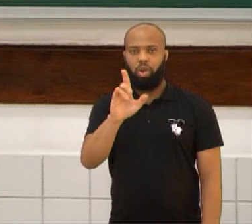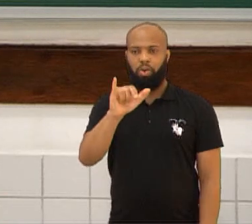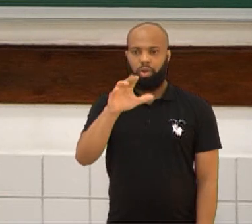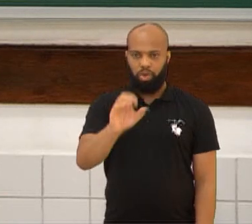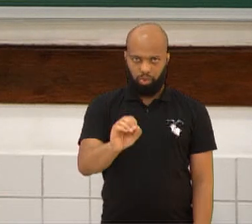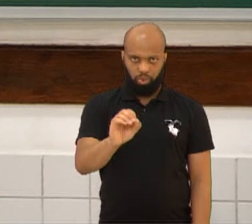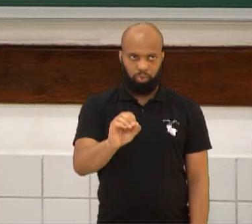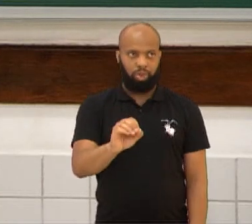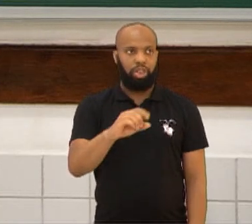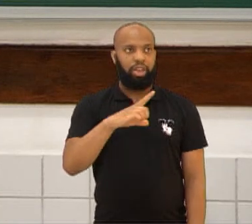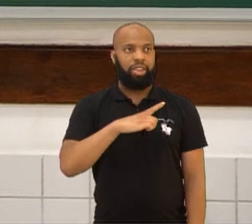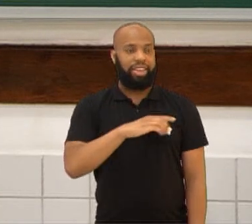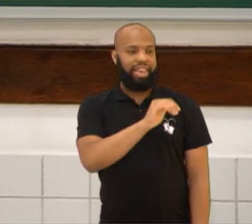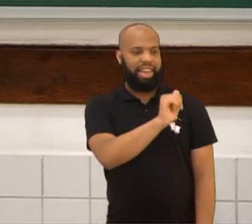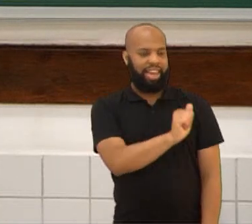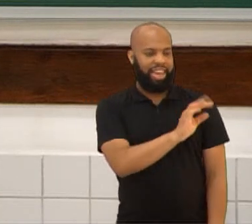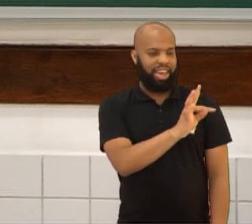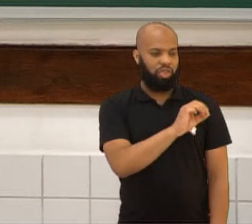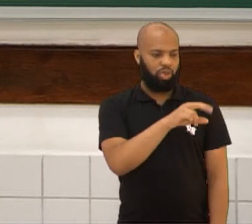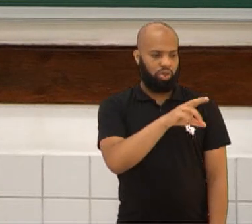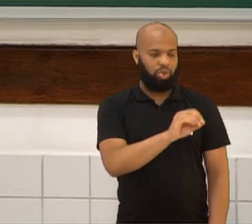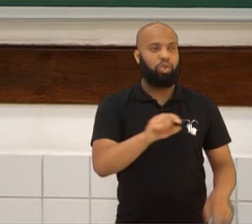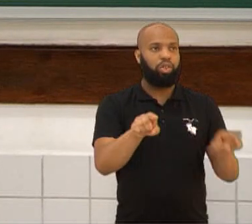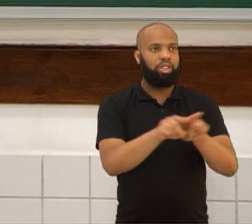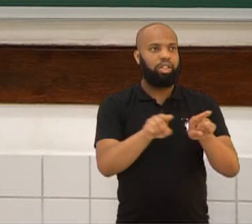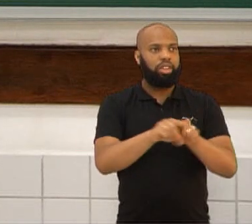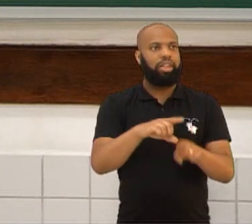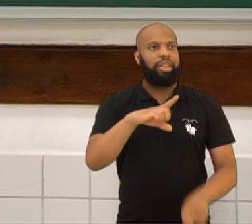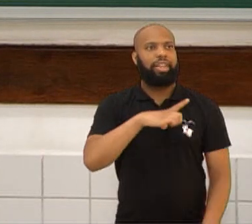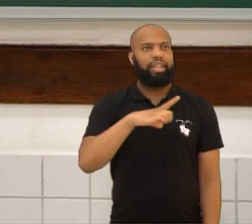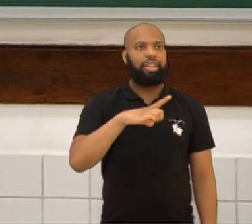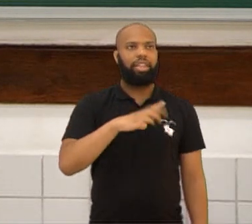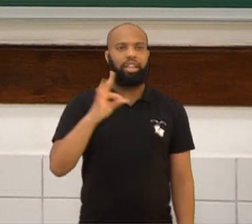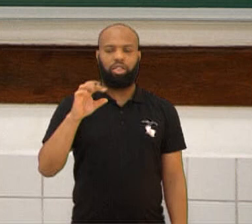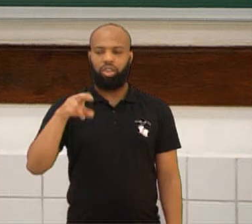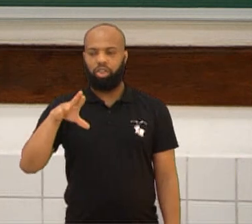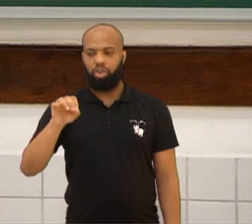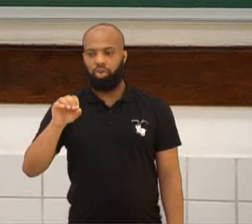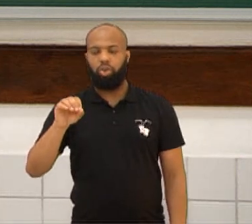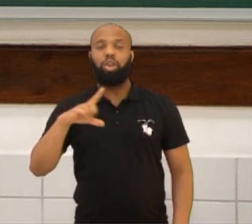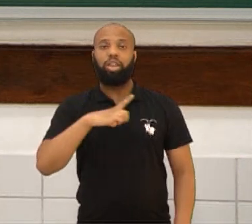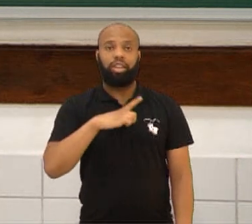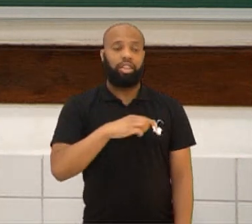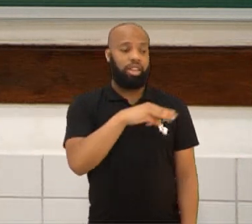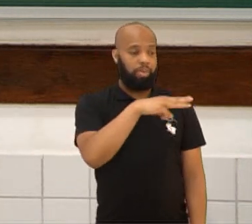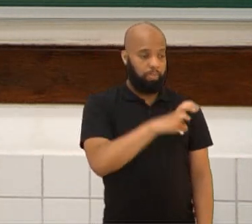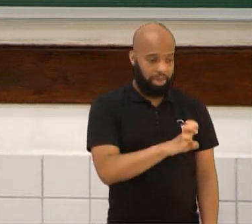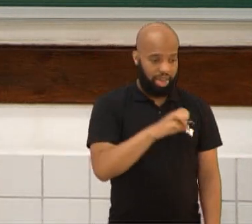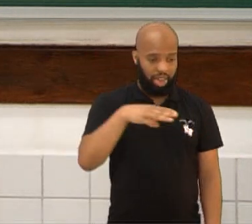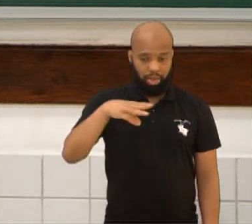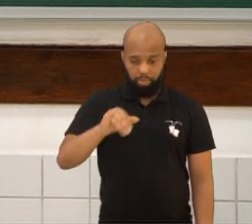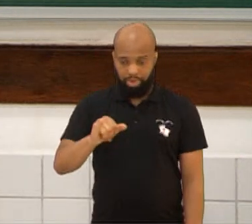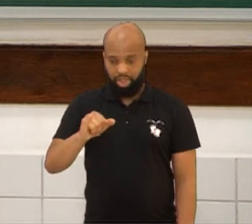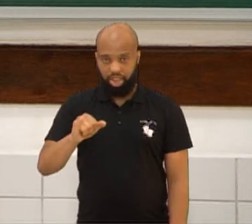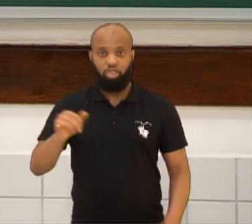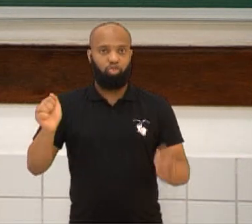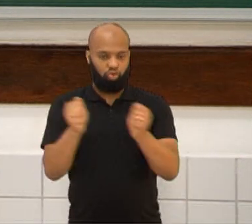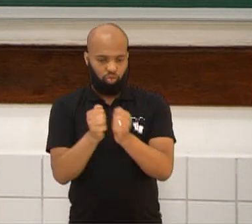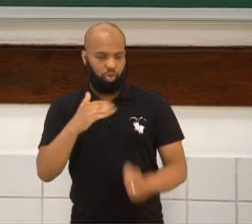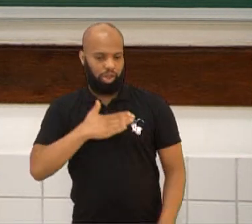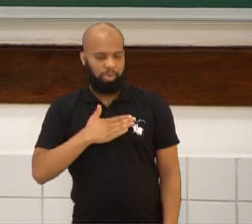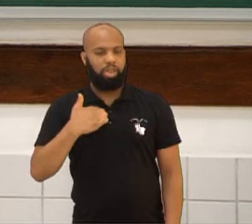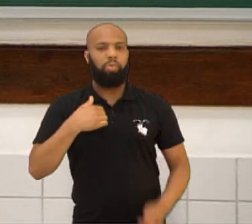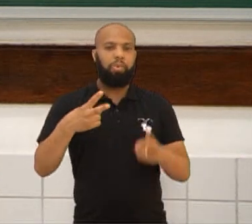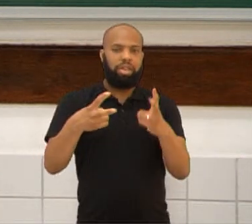átonos, e temos os tônicos. Então, eu tenho me, mim e comigo. O que eu percebo? Eu vejo